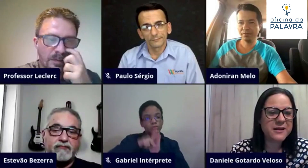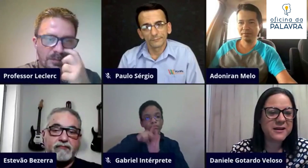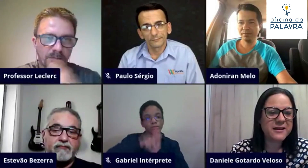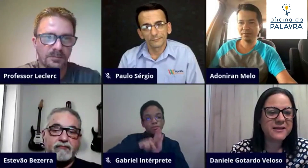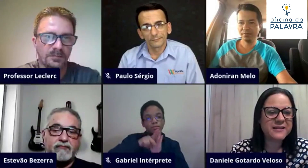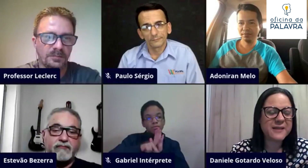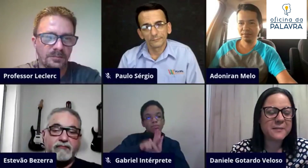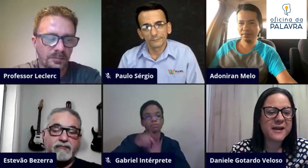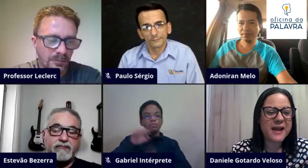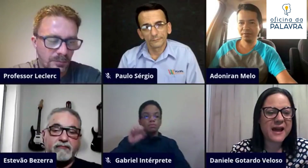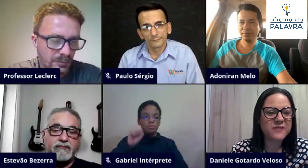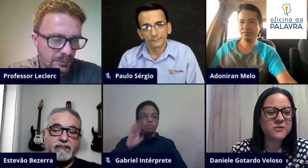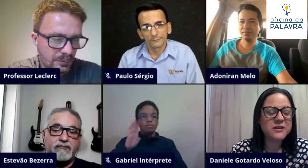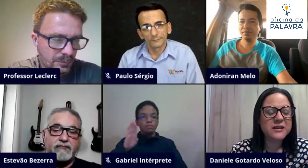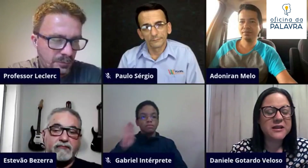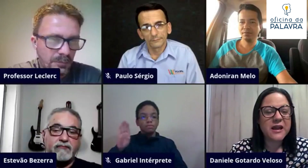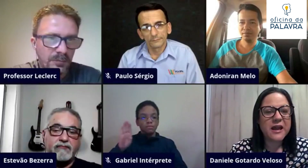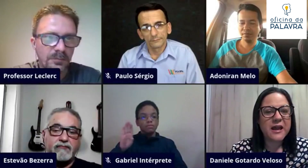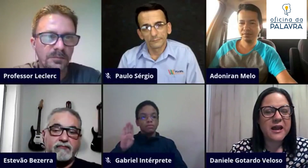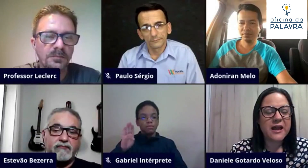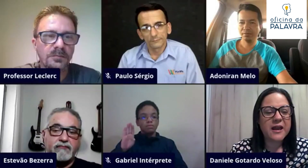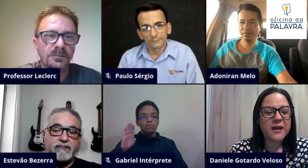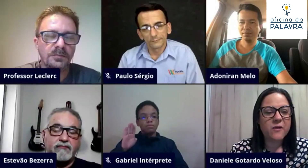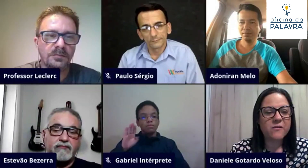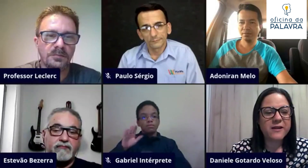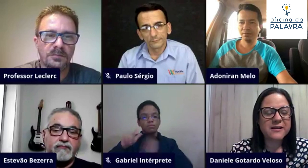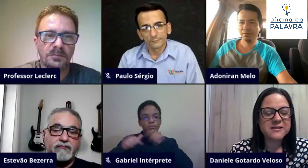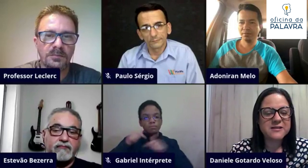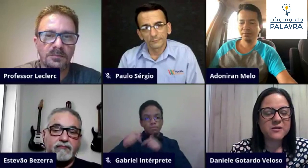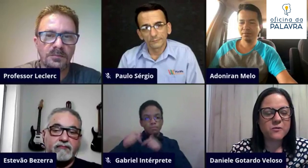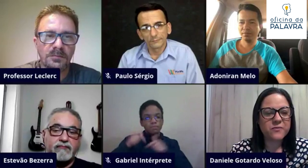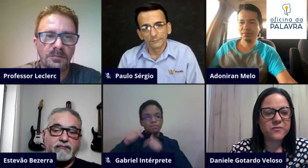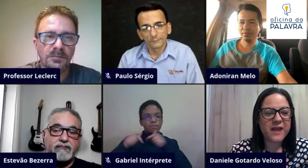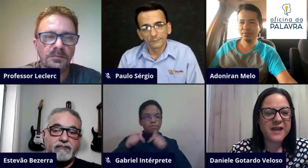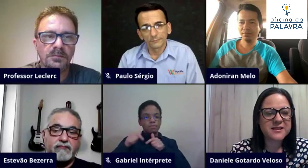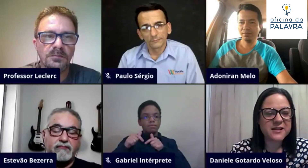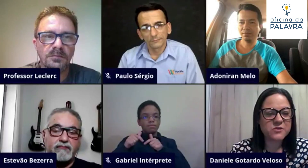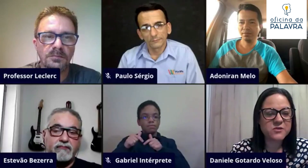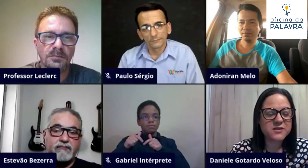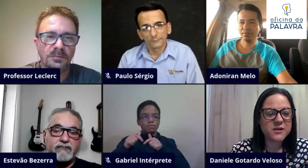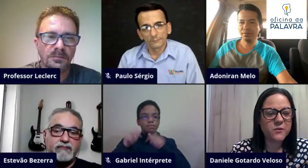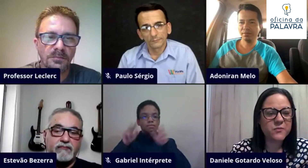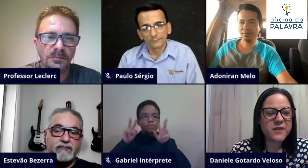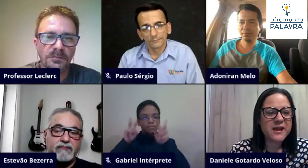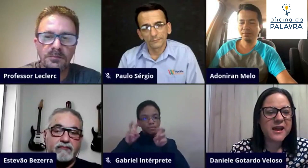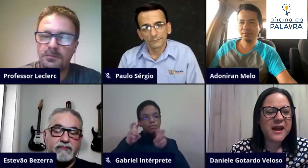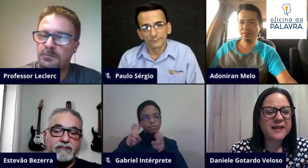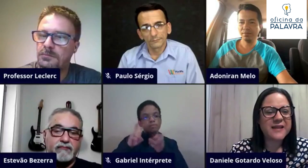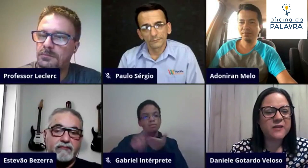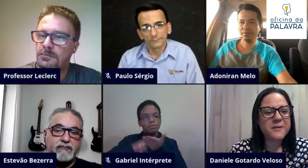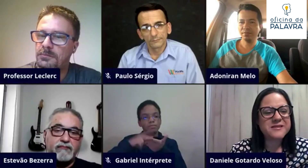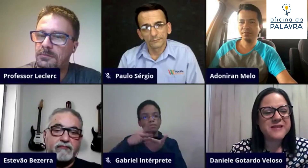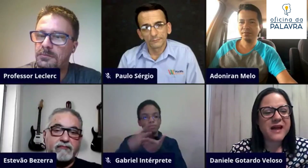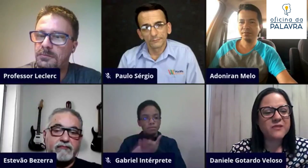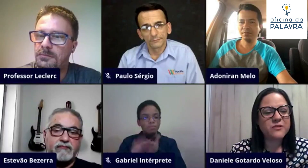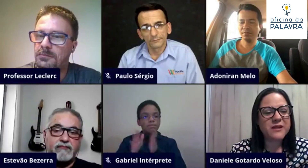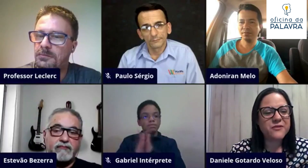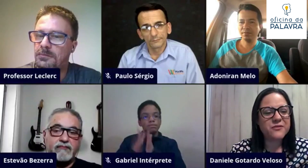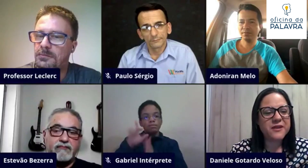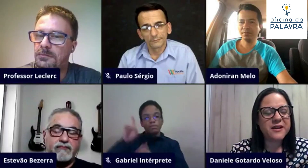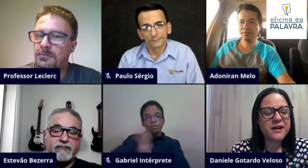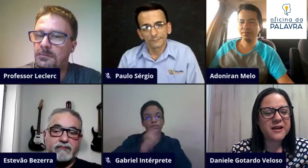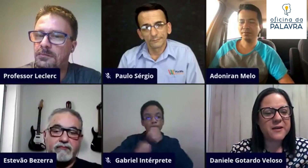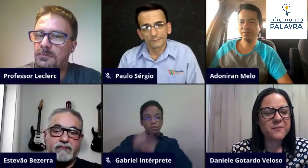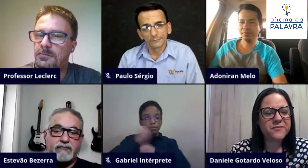Sociedade Bíblica, né, tem trabalhado com relação a essa tradução. Até ano passado,